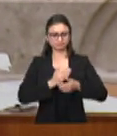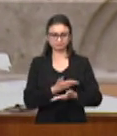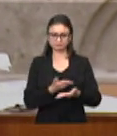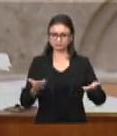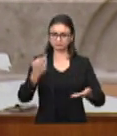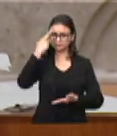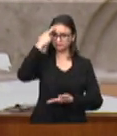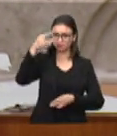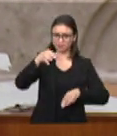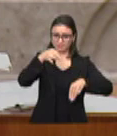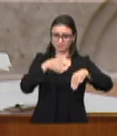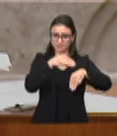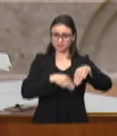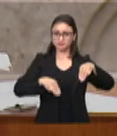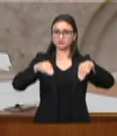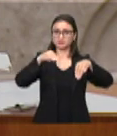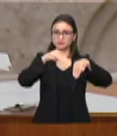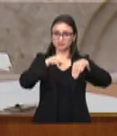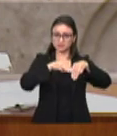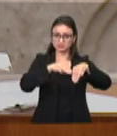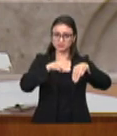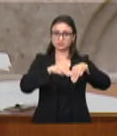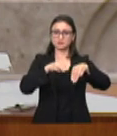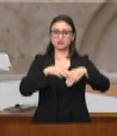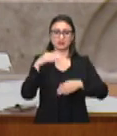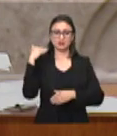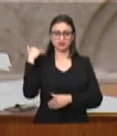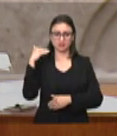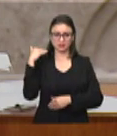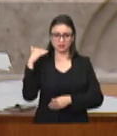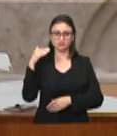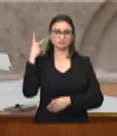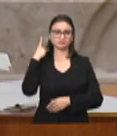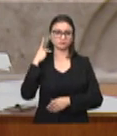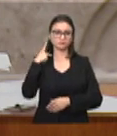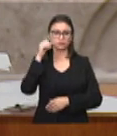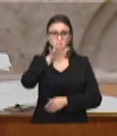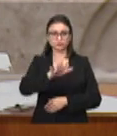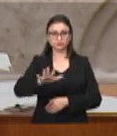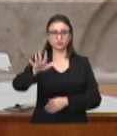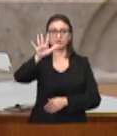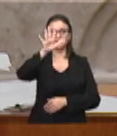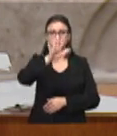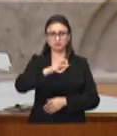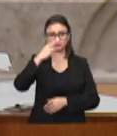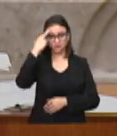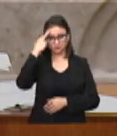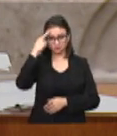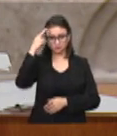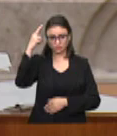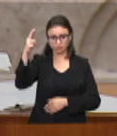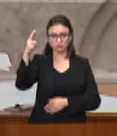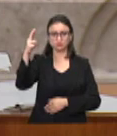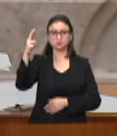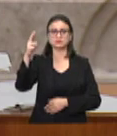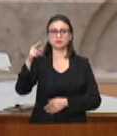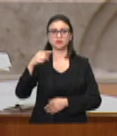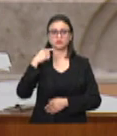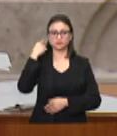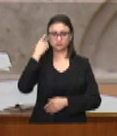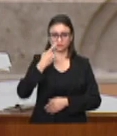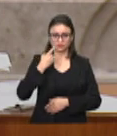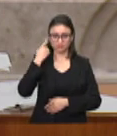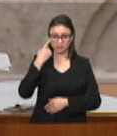senhores ministros, a senhora ministra Carmen Lúcia, o senhor procurador-geral da República, senhoras e senhores advogados, senhoras e